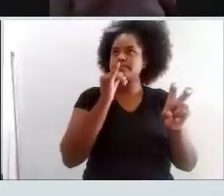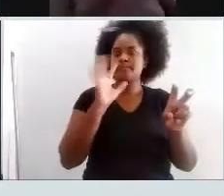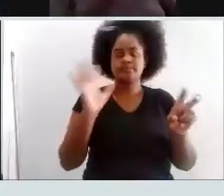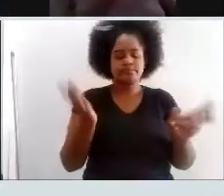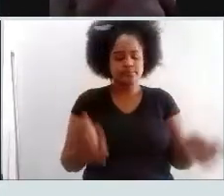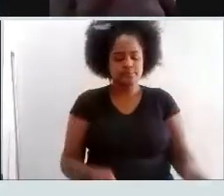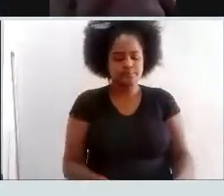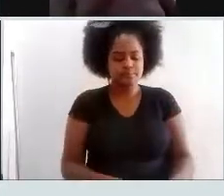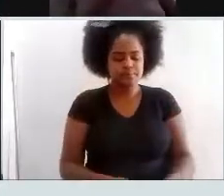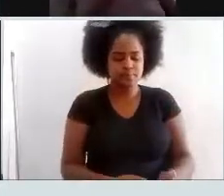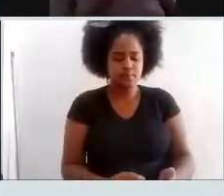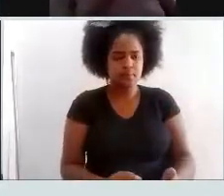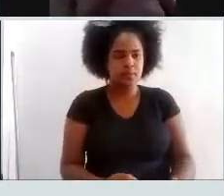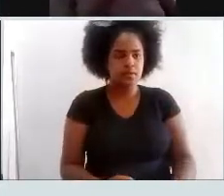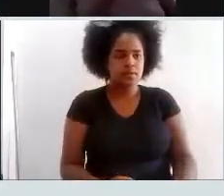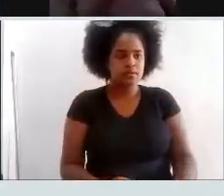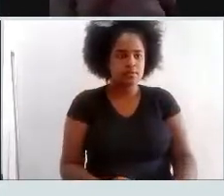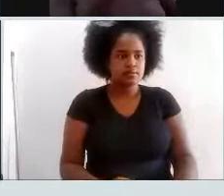a questão